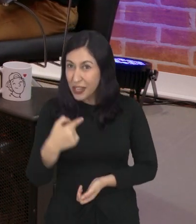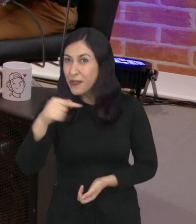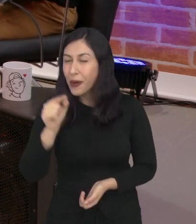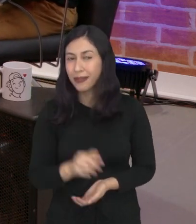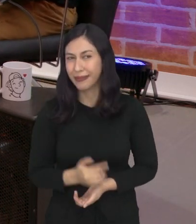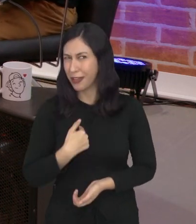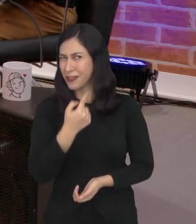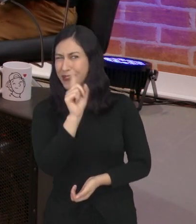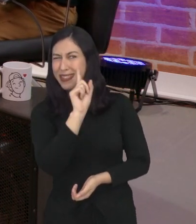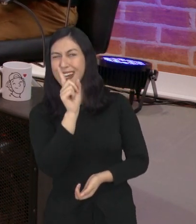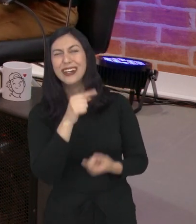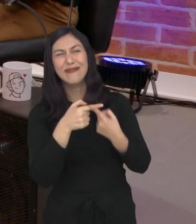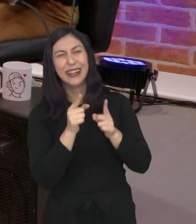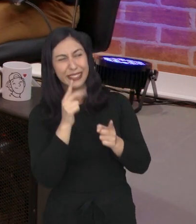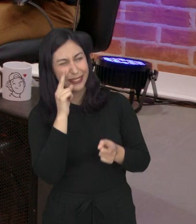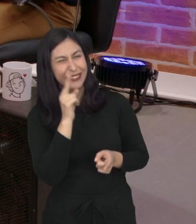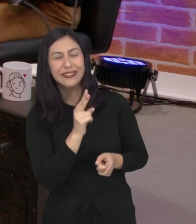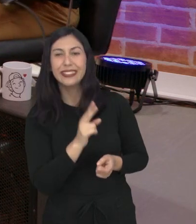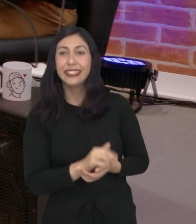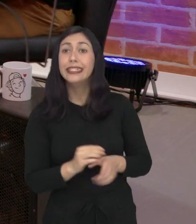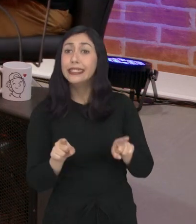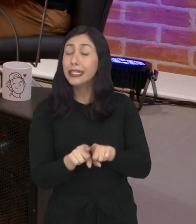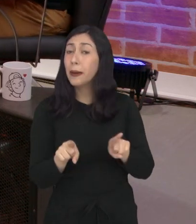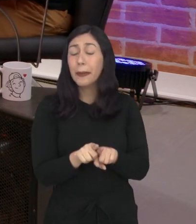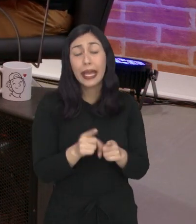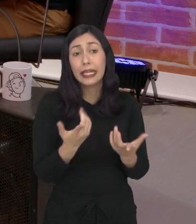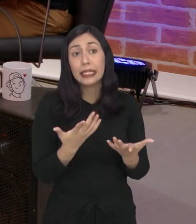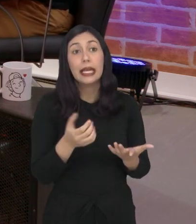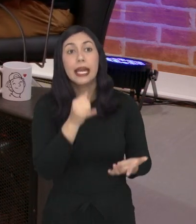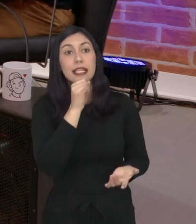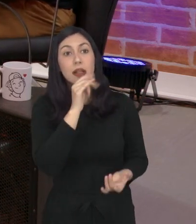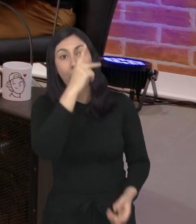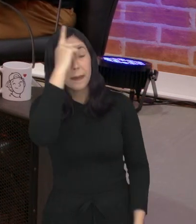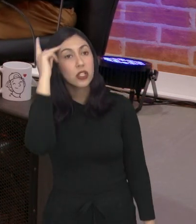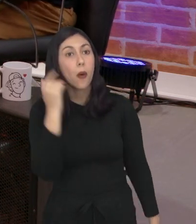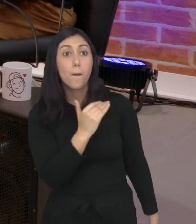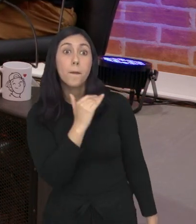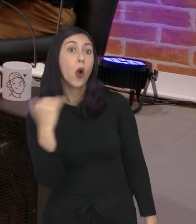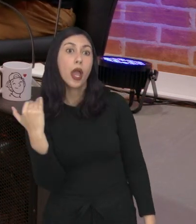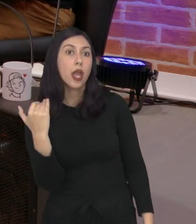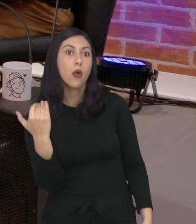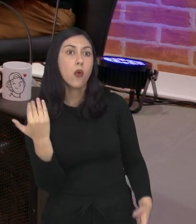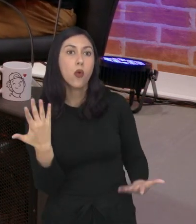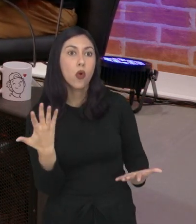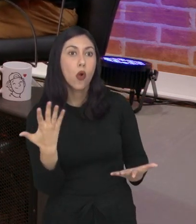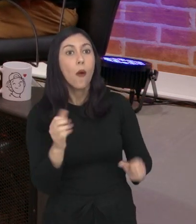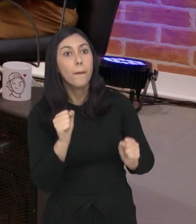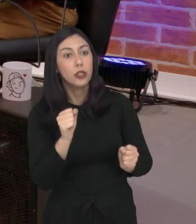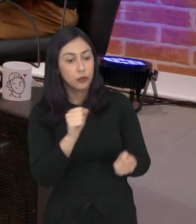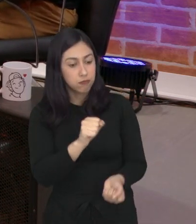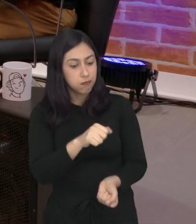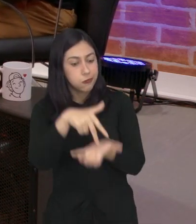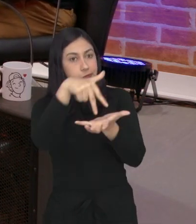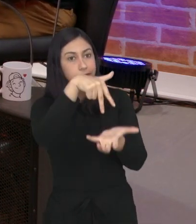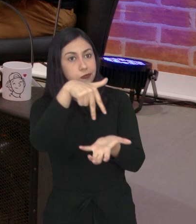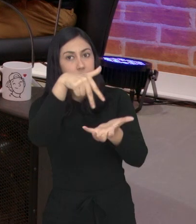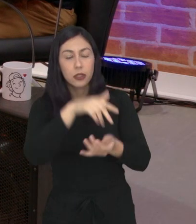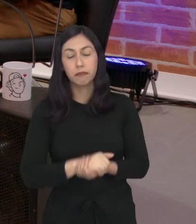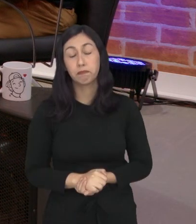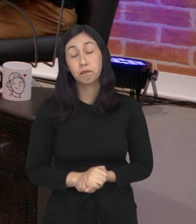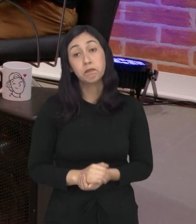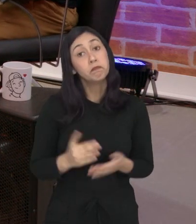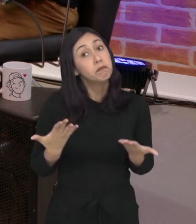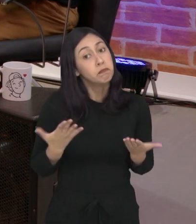ou não fui. Cara, mas isso é uma tendência até nos artistas que morreram, né? Sim. Os caras estão querendo fazer uma projeção Eu dos não caras sei o quanto isso é ético, mas